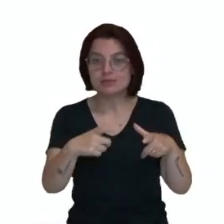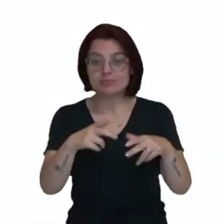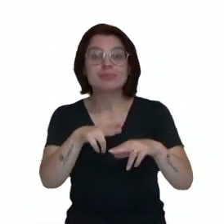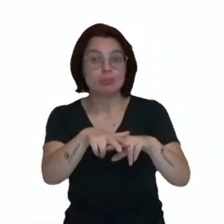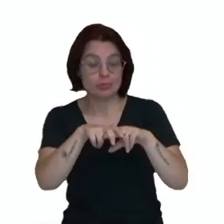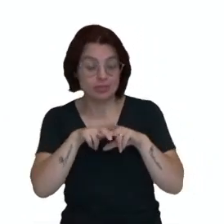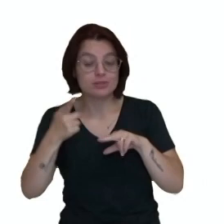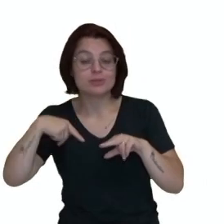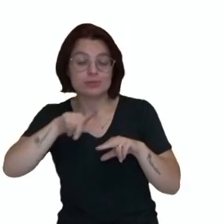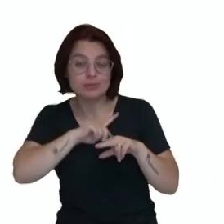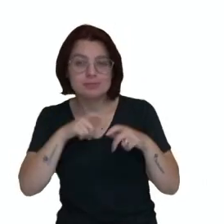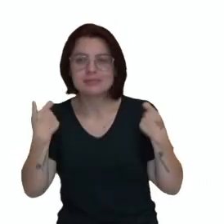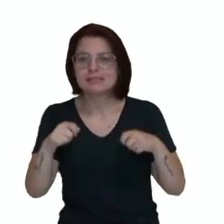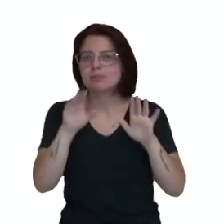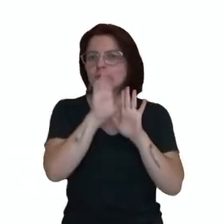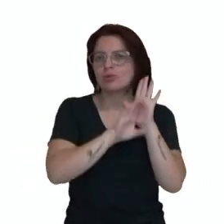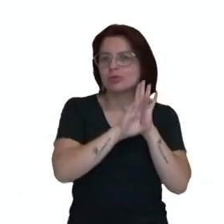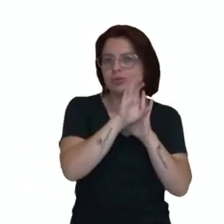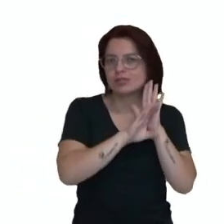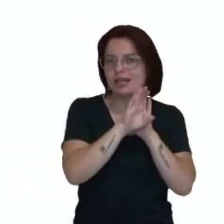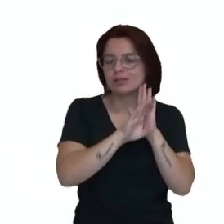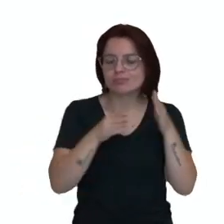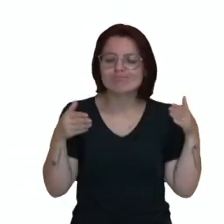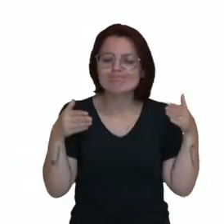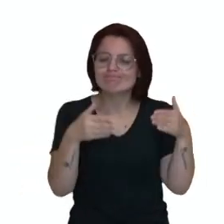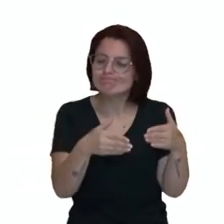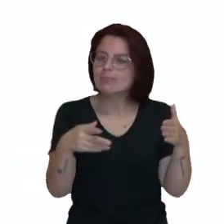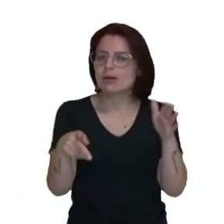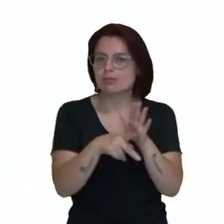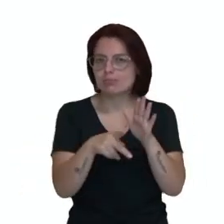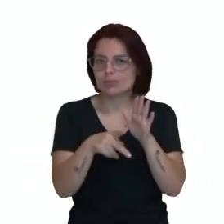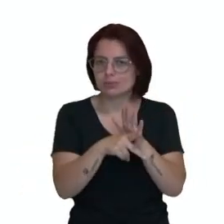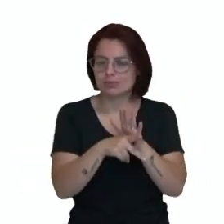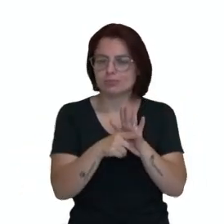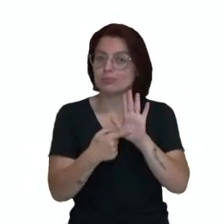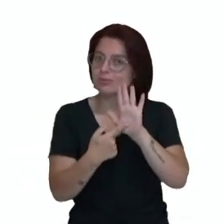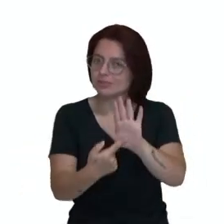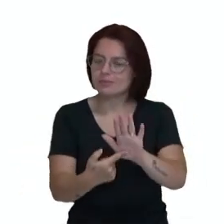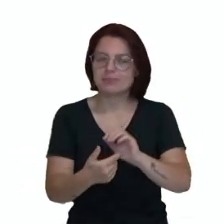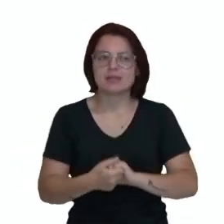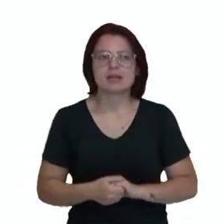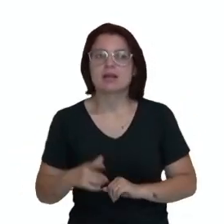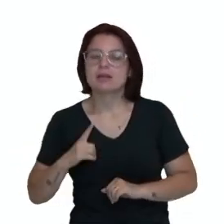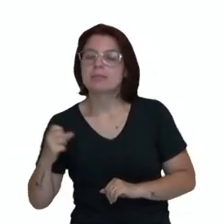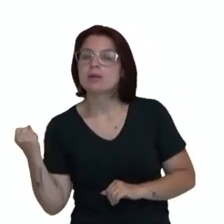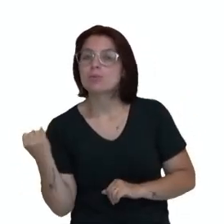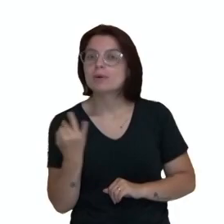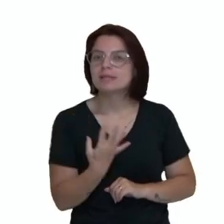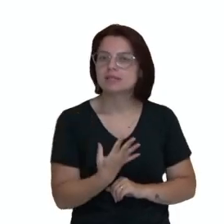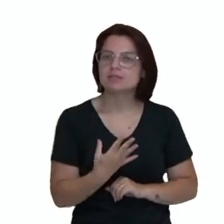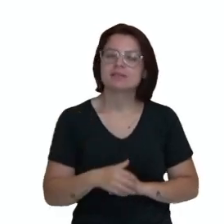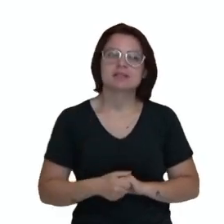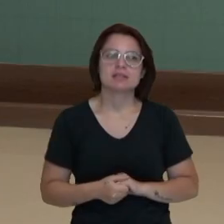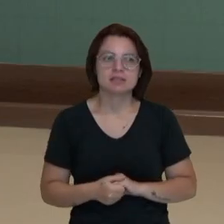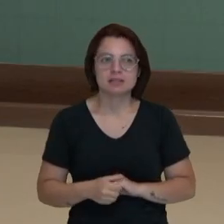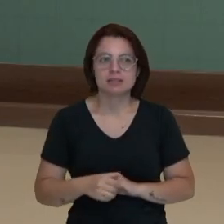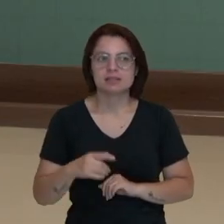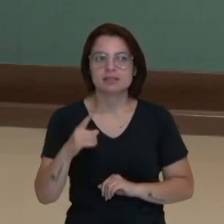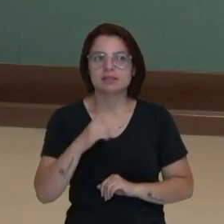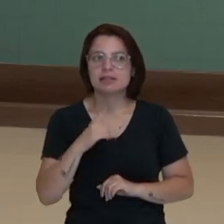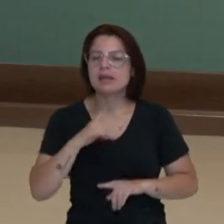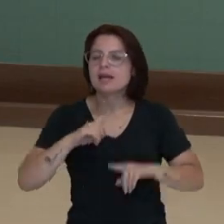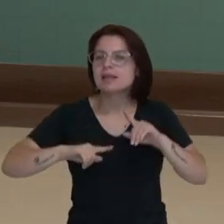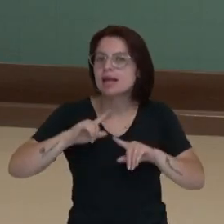gente precisa de alguns conceitos e indicadores demográficos expressos quantitativamente, ou seja, na forma de